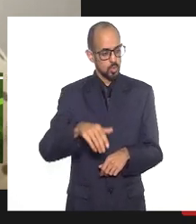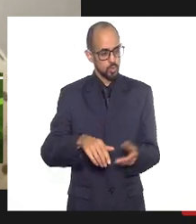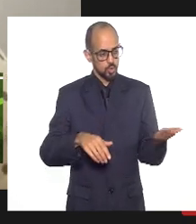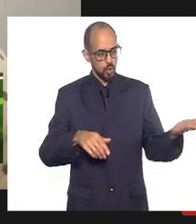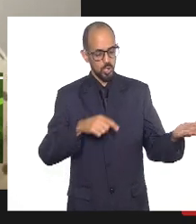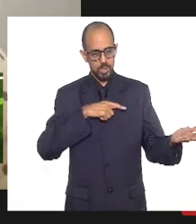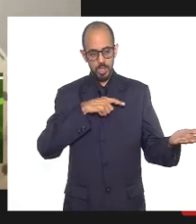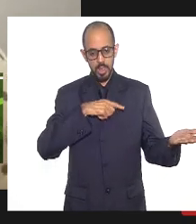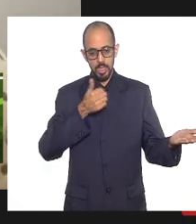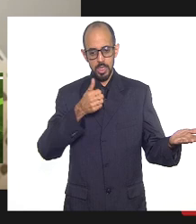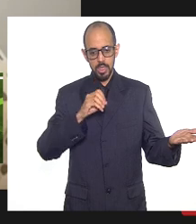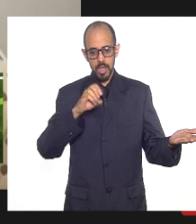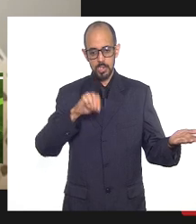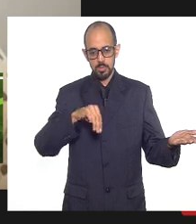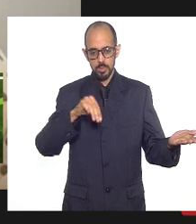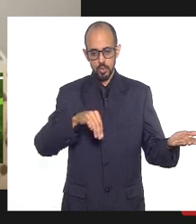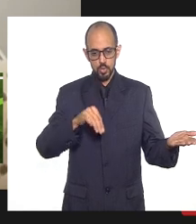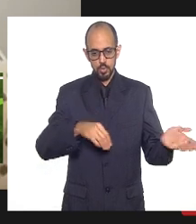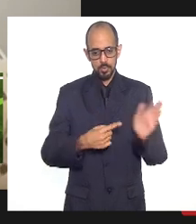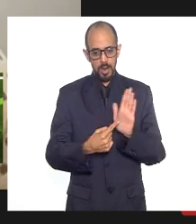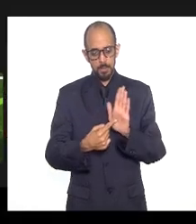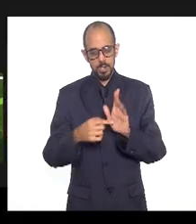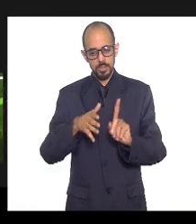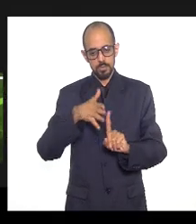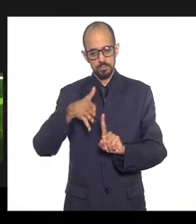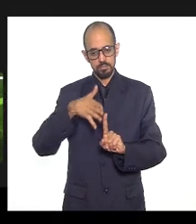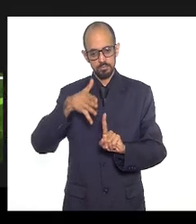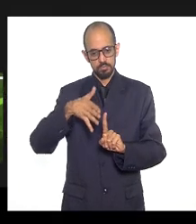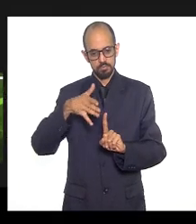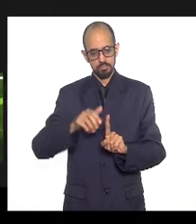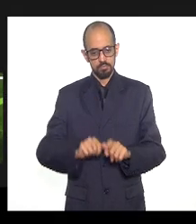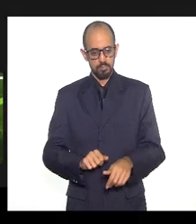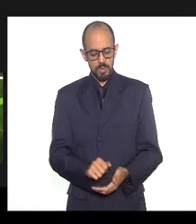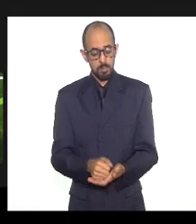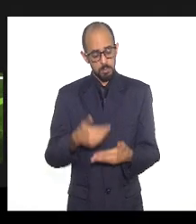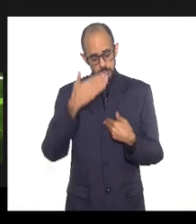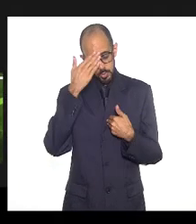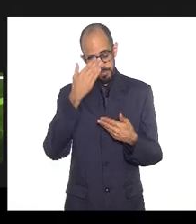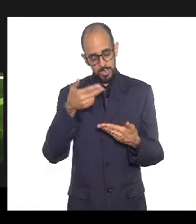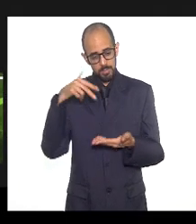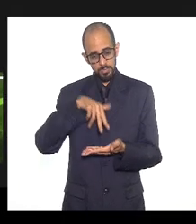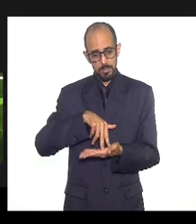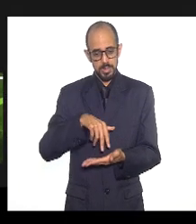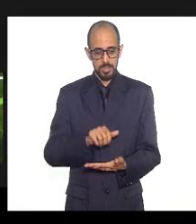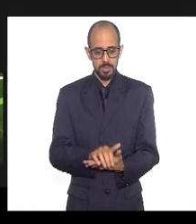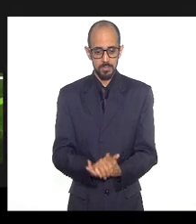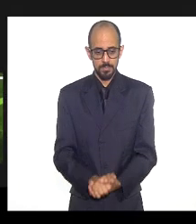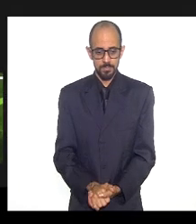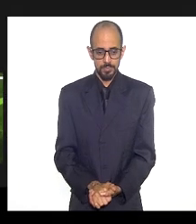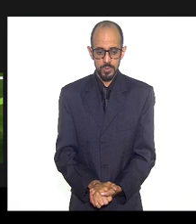sua apresentação e reflexão. Muito obrigada pela presença.